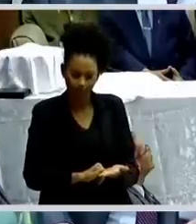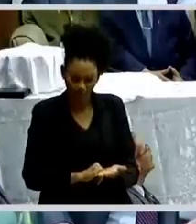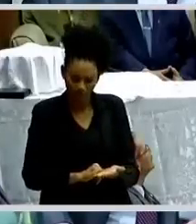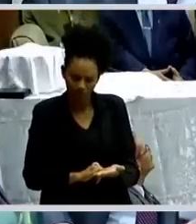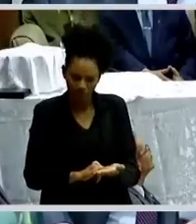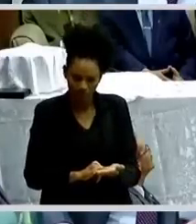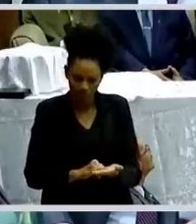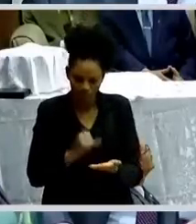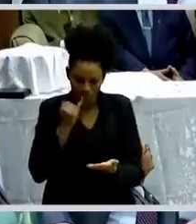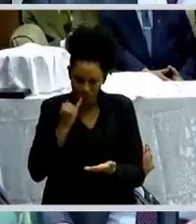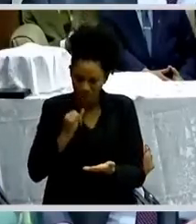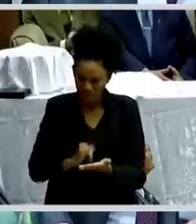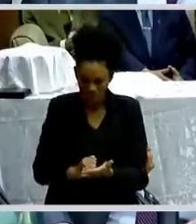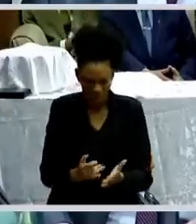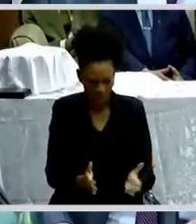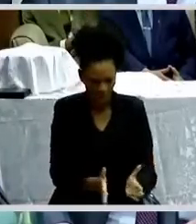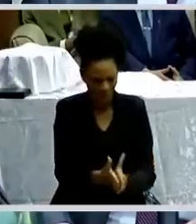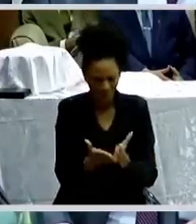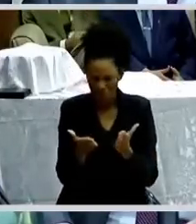na costa dos pobres.